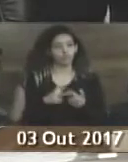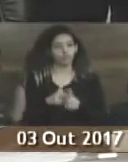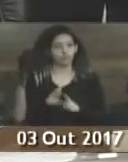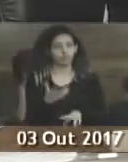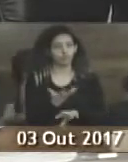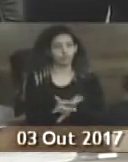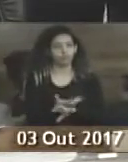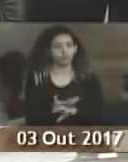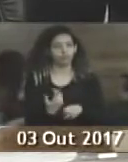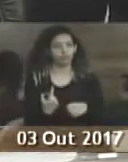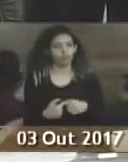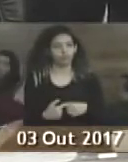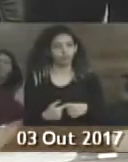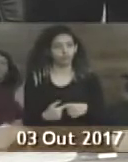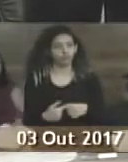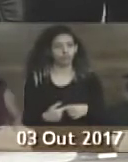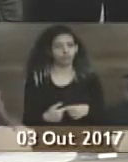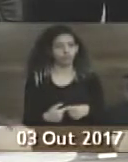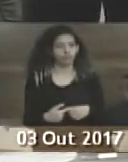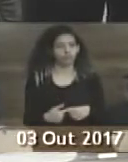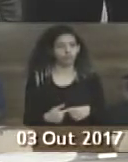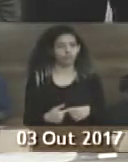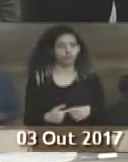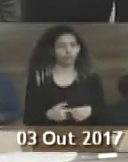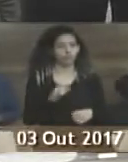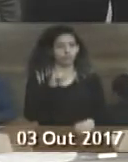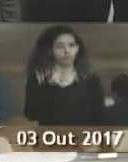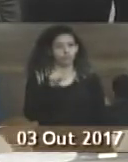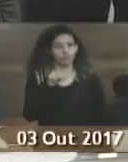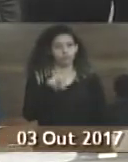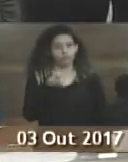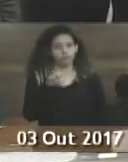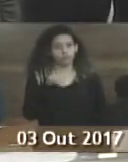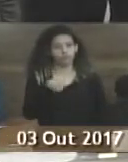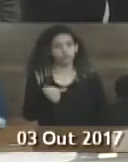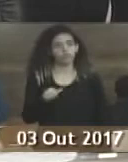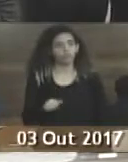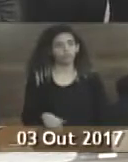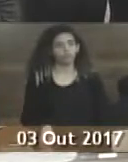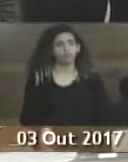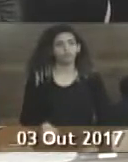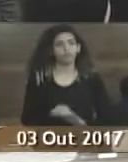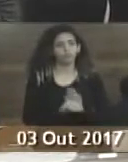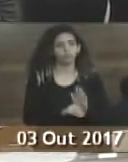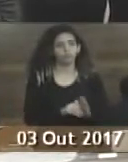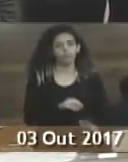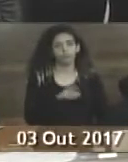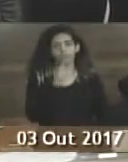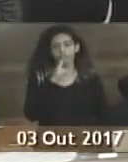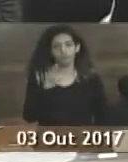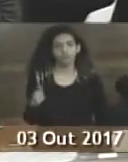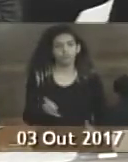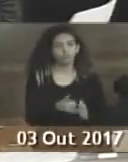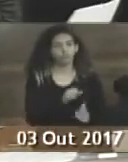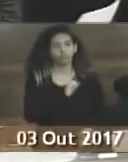Rua da Itanema, em frente ao Barro do Chuveiro, no bairro Itanema. Ofício número 241/17, resposta à indicação número